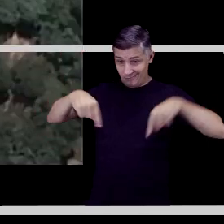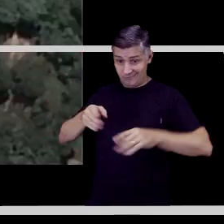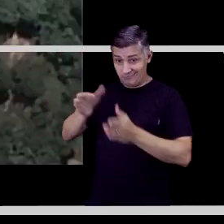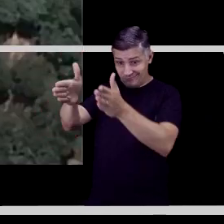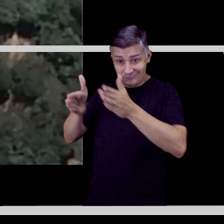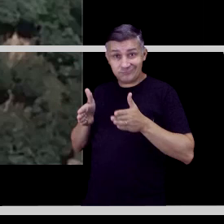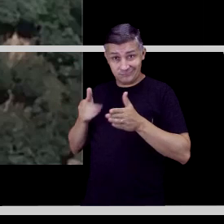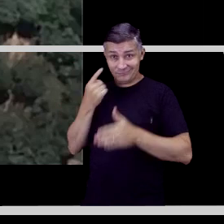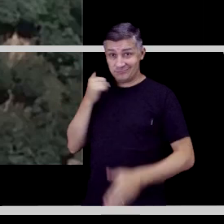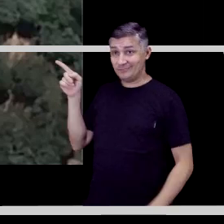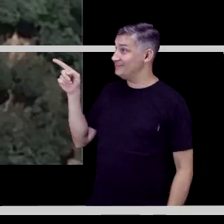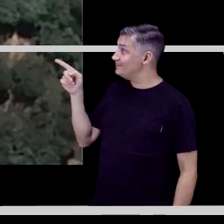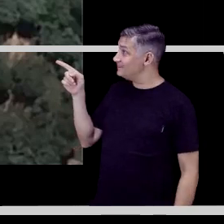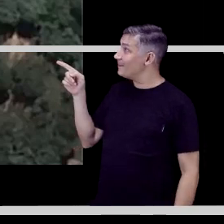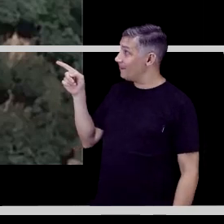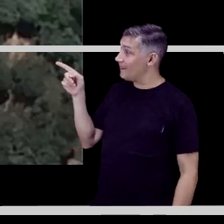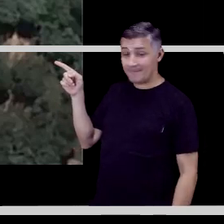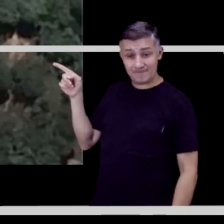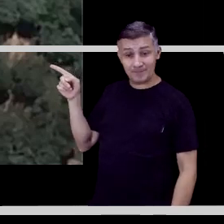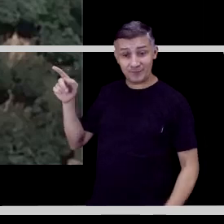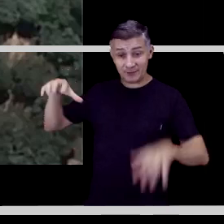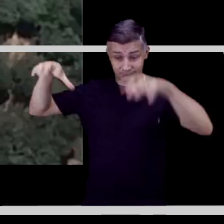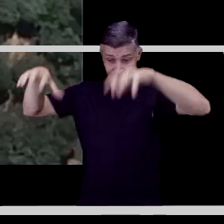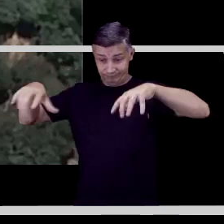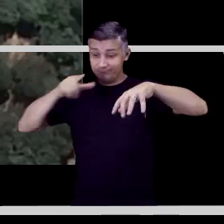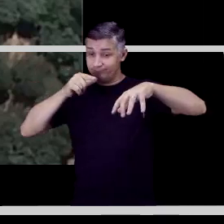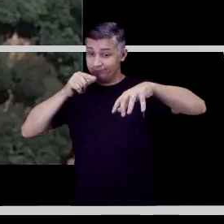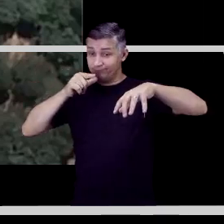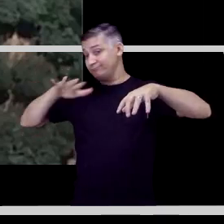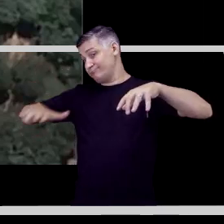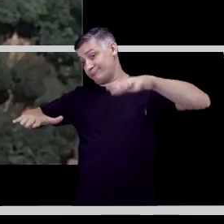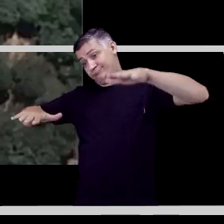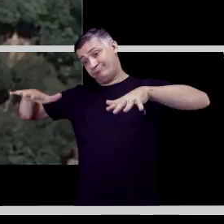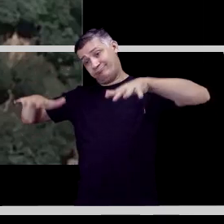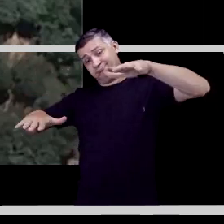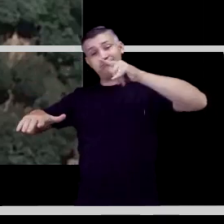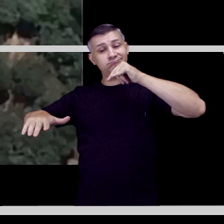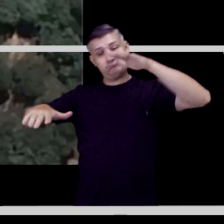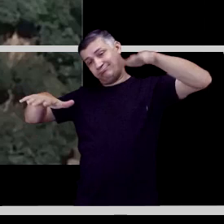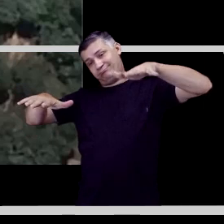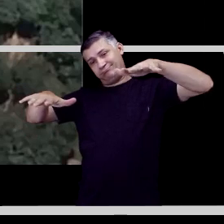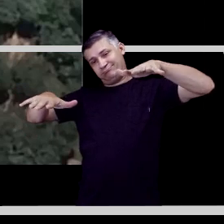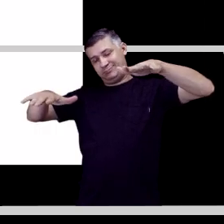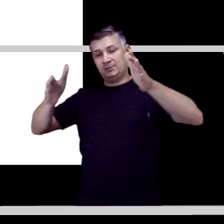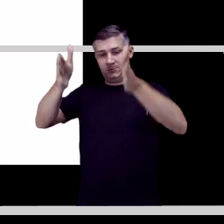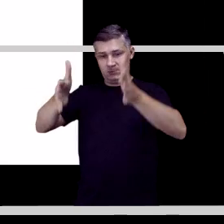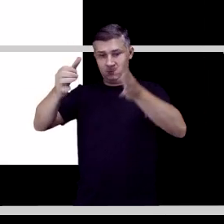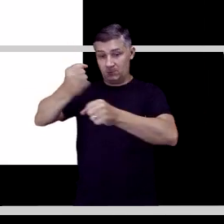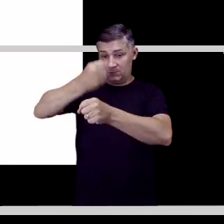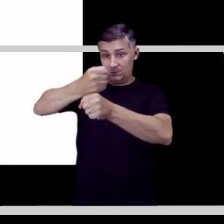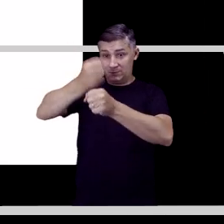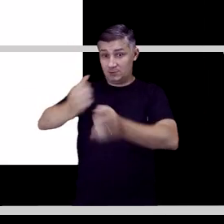né, artificiais, que têm níveis diferentes, e